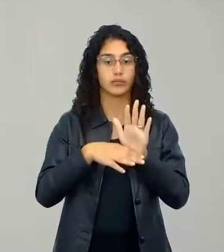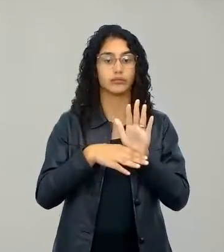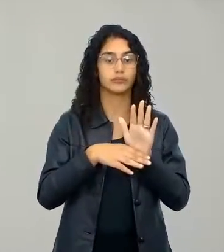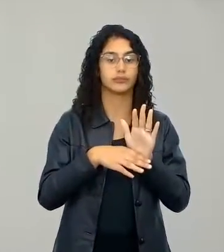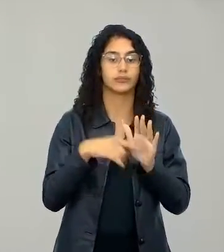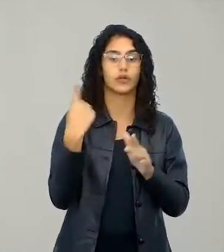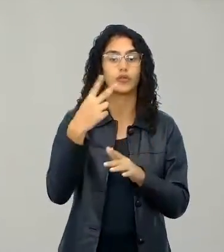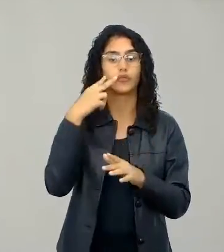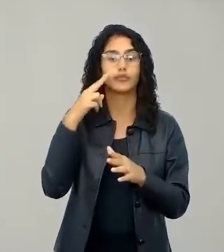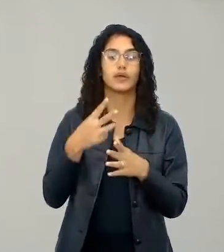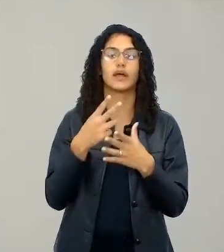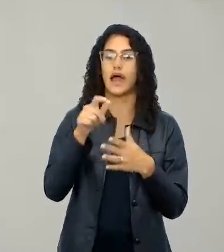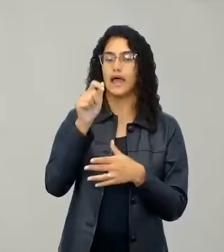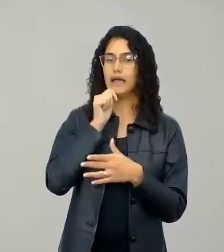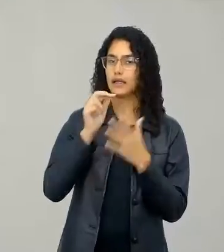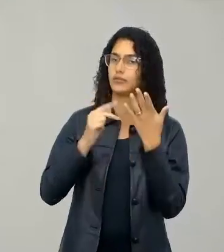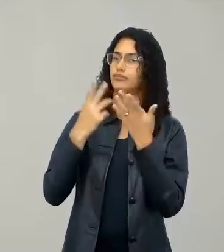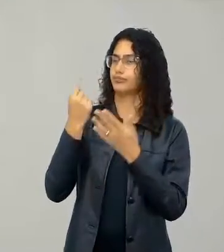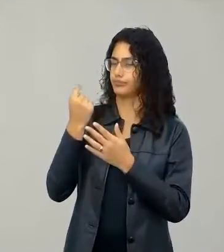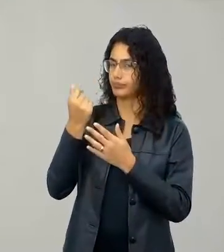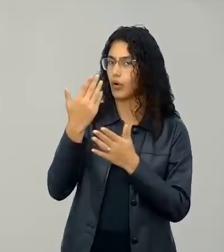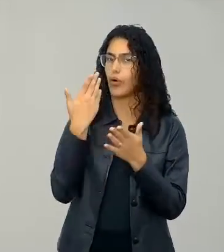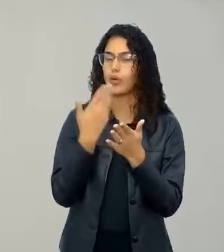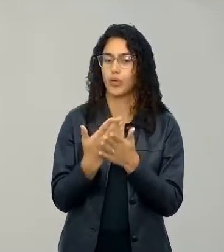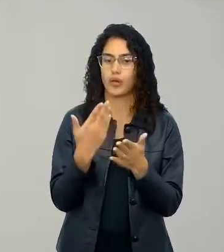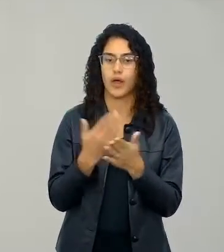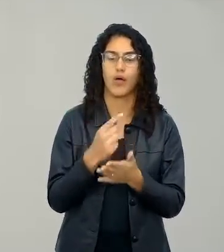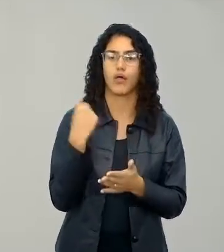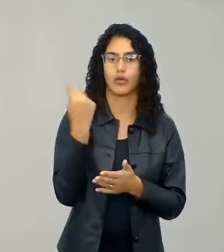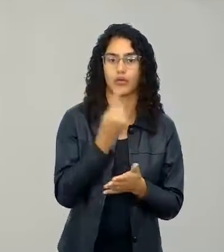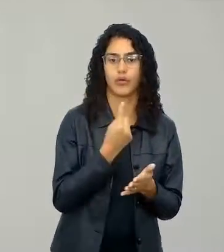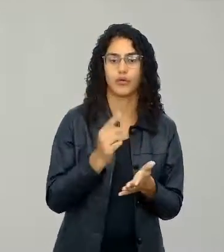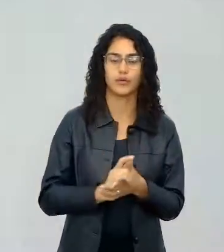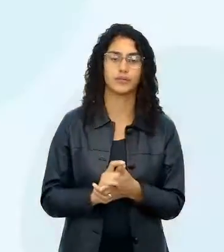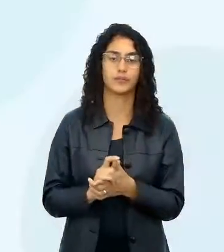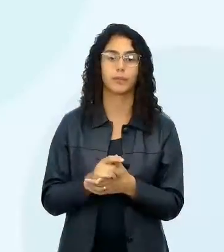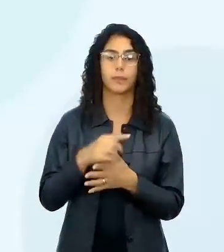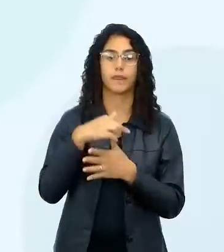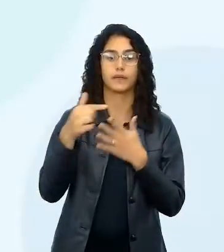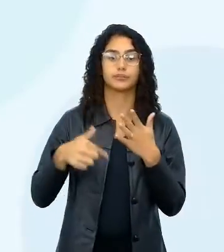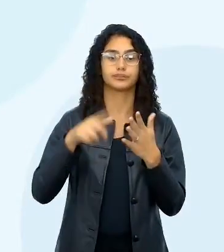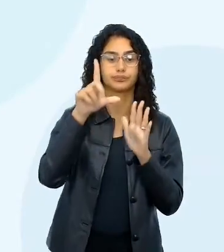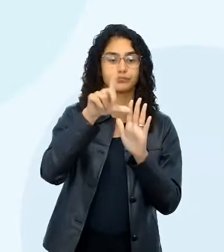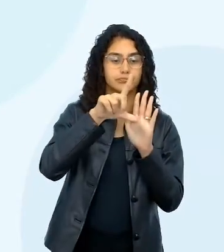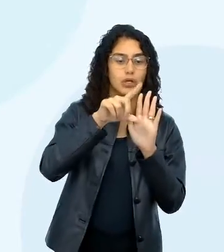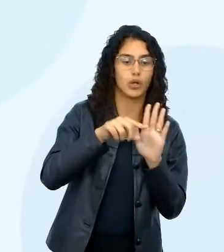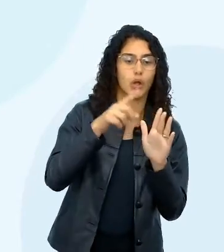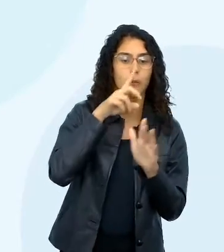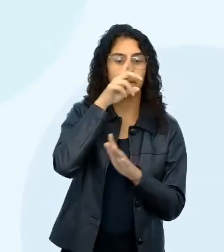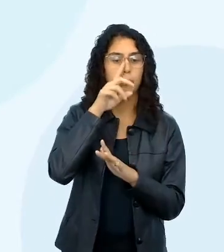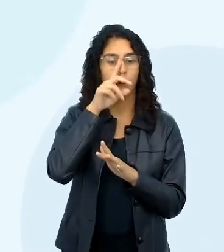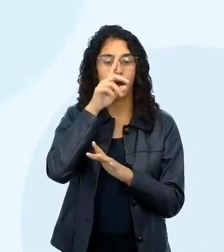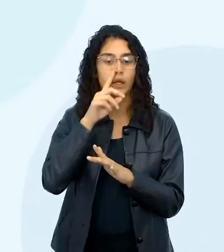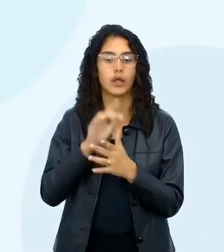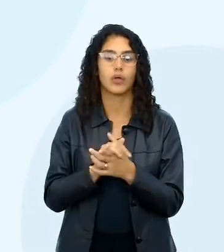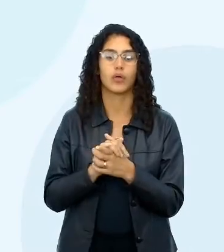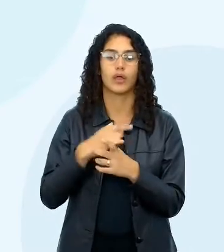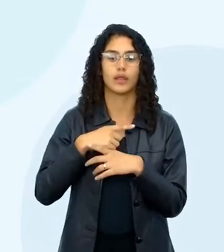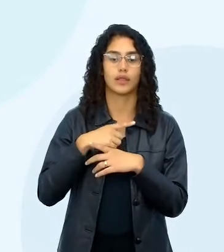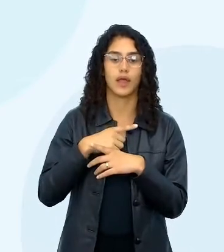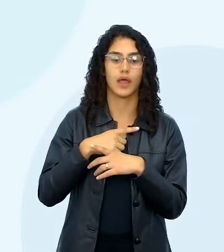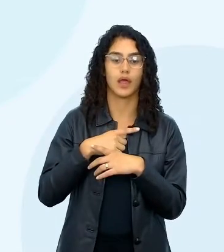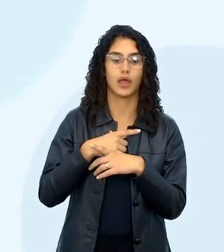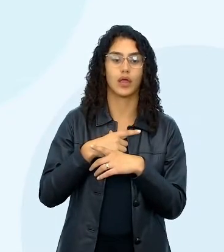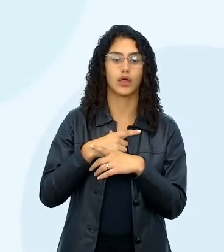Sólidos, que nós vamos ver bastante no decorrer das nossas aulas, o último ponto é diminuir os riscos causados por